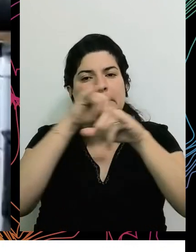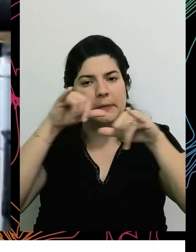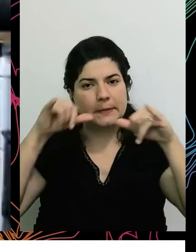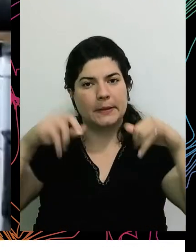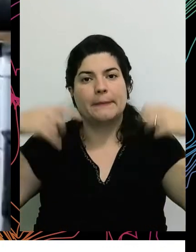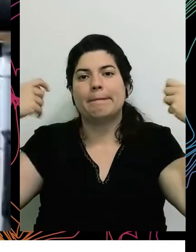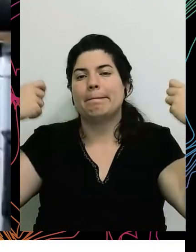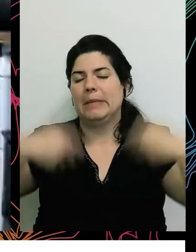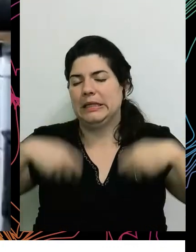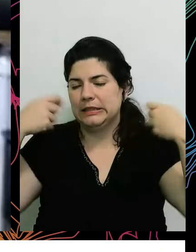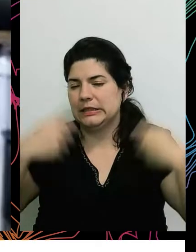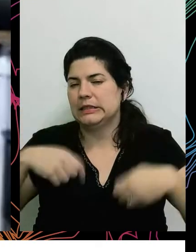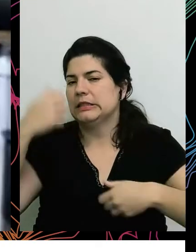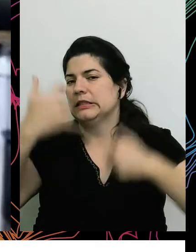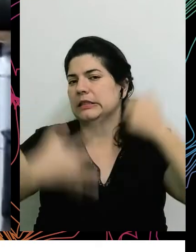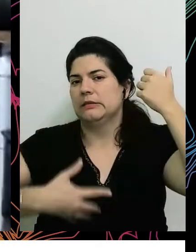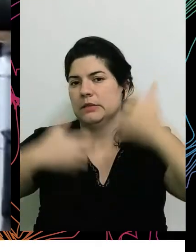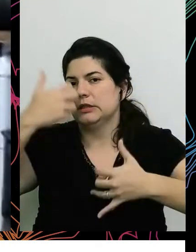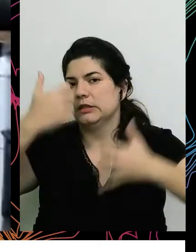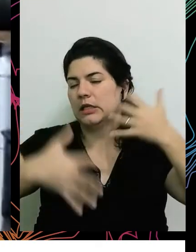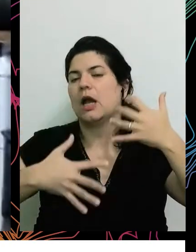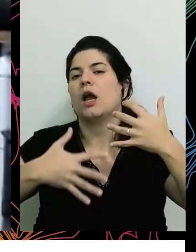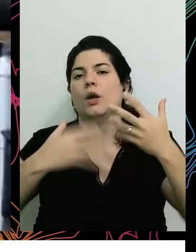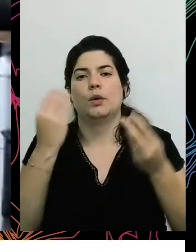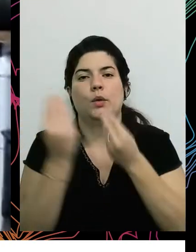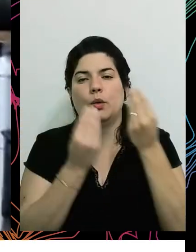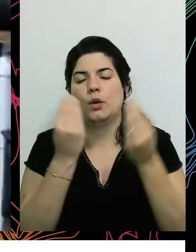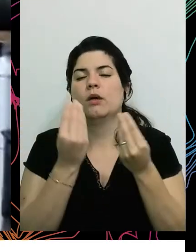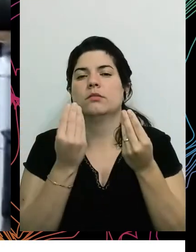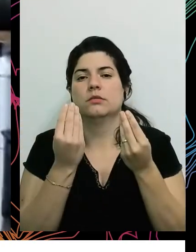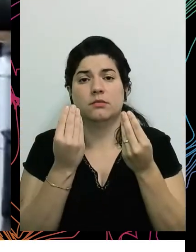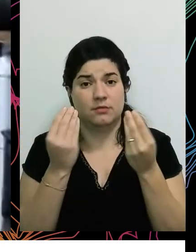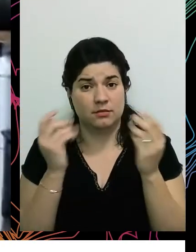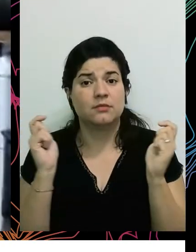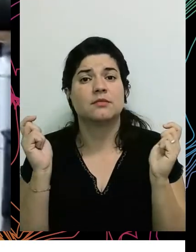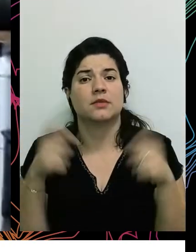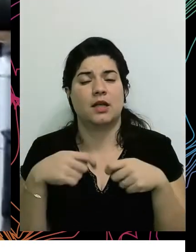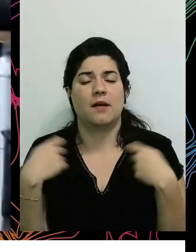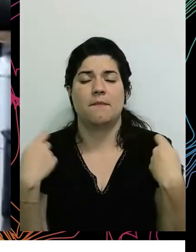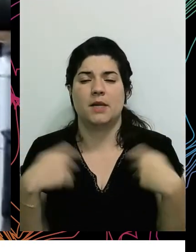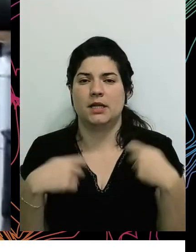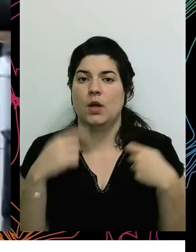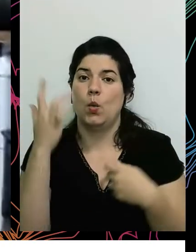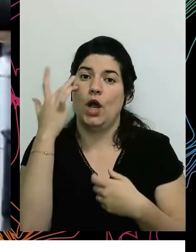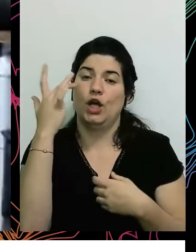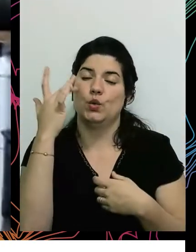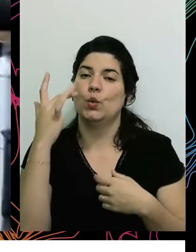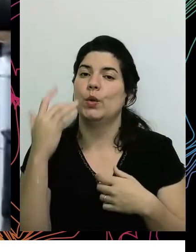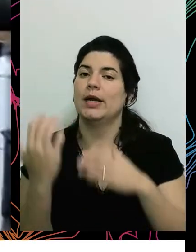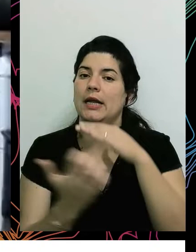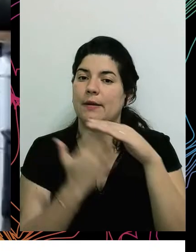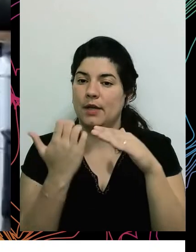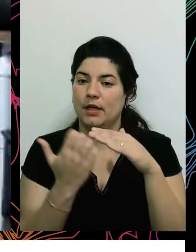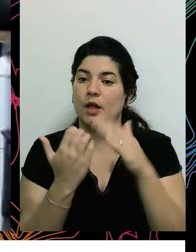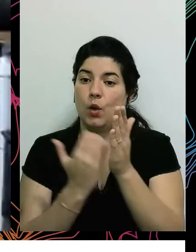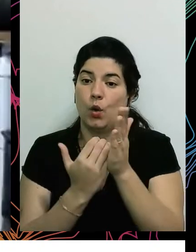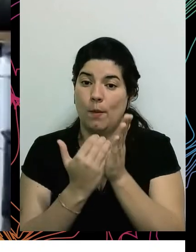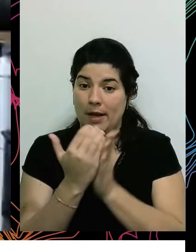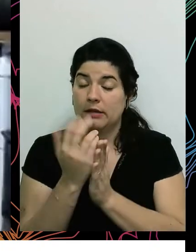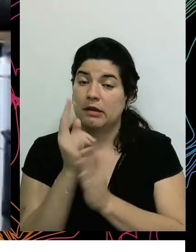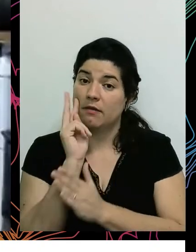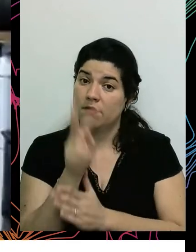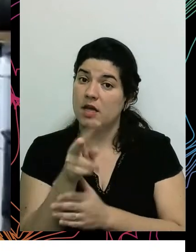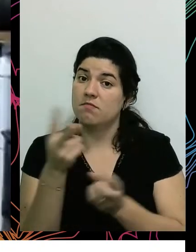de muita distribuição, mas eu acho que as empresas começaram a enxergar isso.